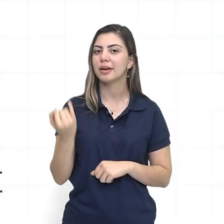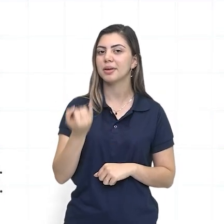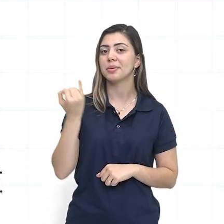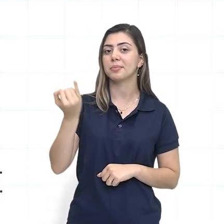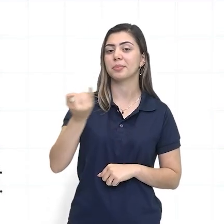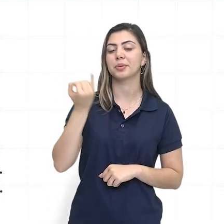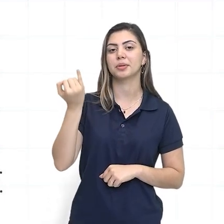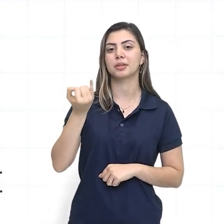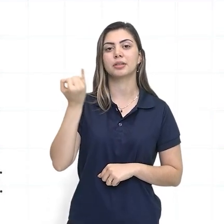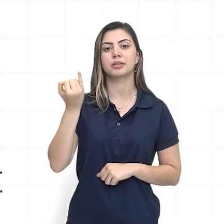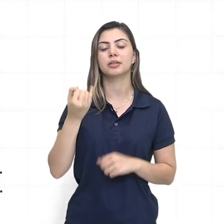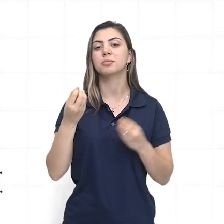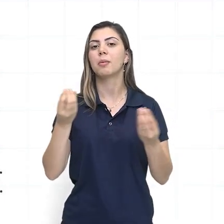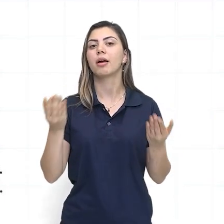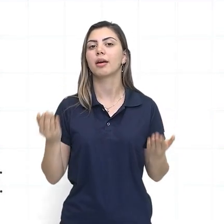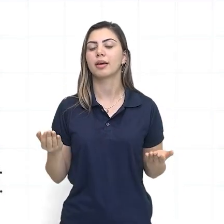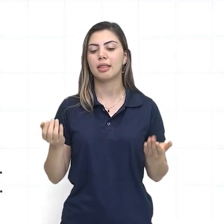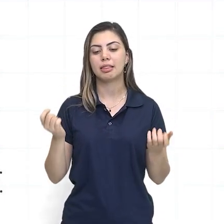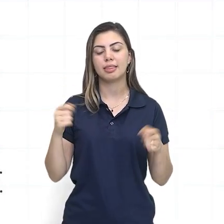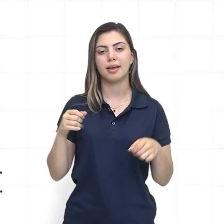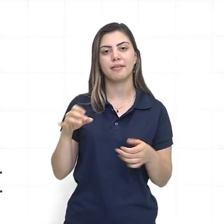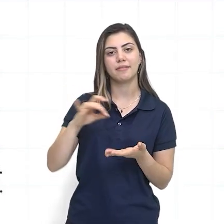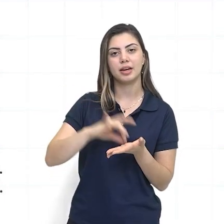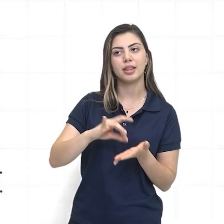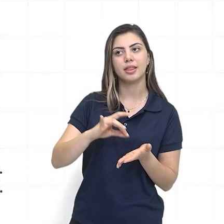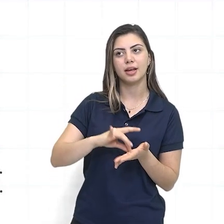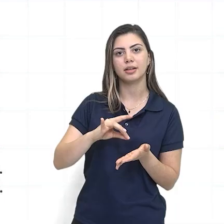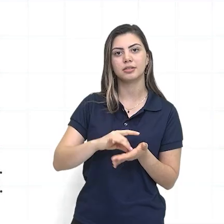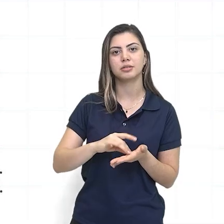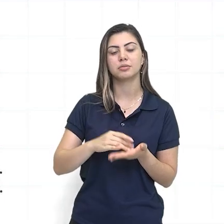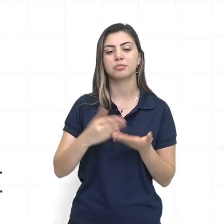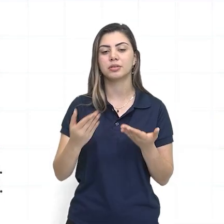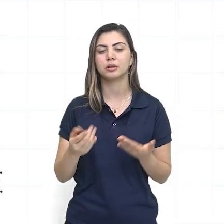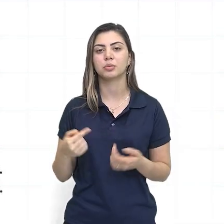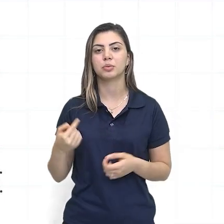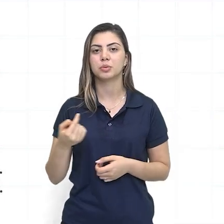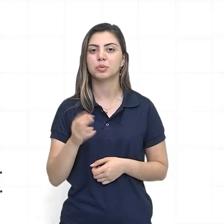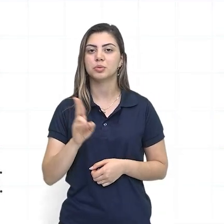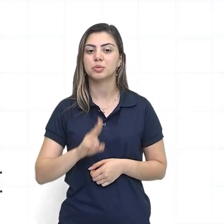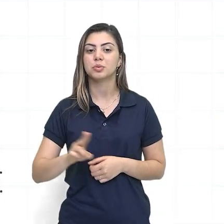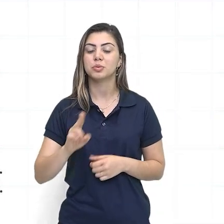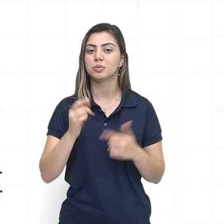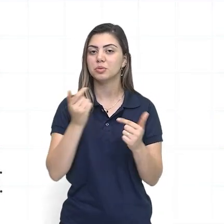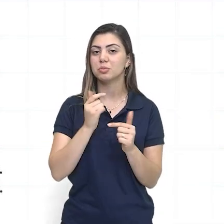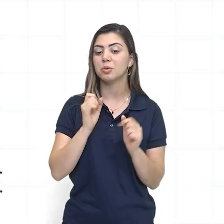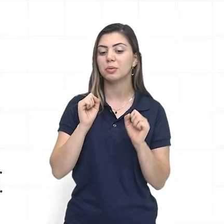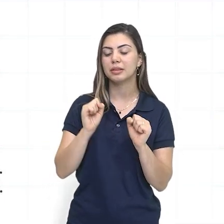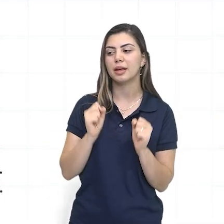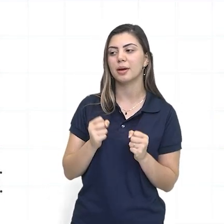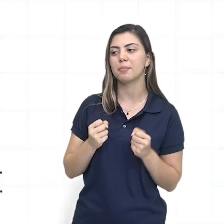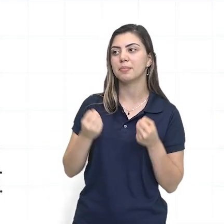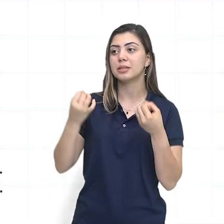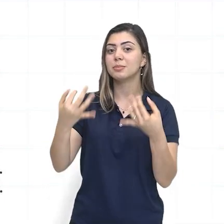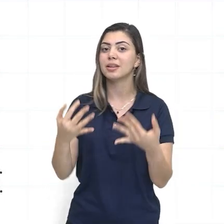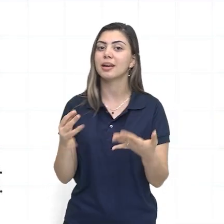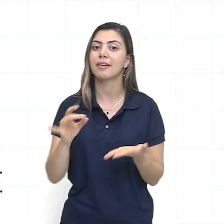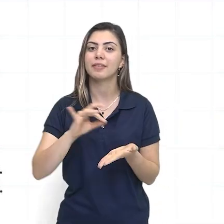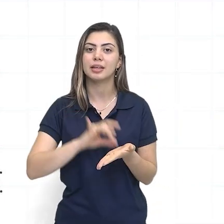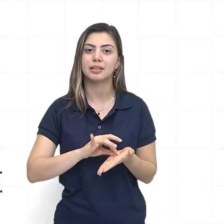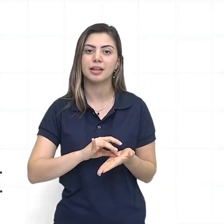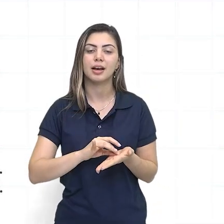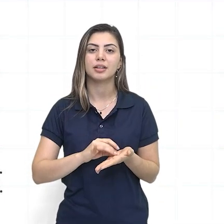em revelar verdades. Então, por meio do humor, a gente pode dizer verdades, né?